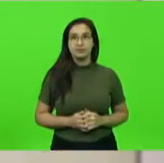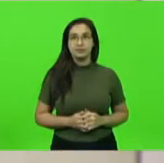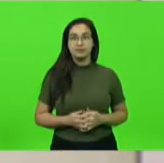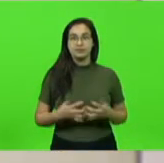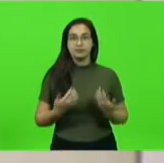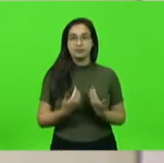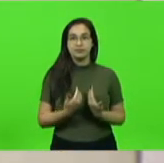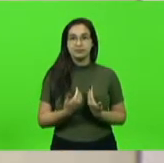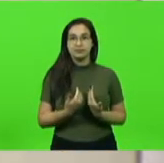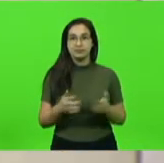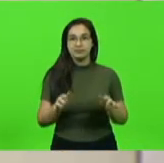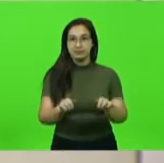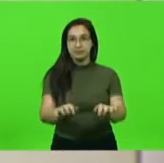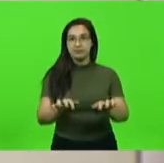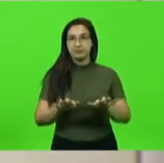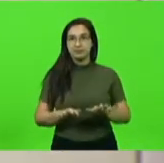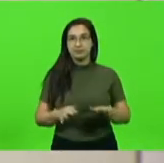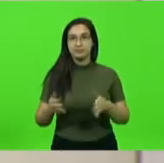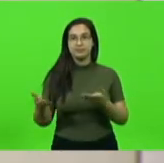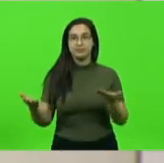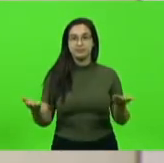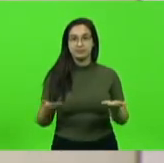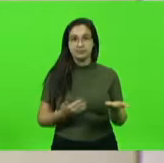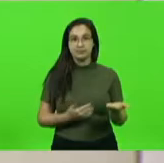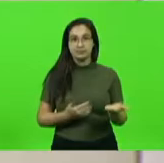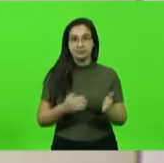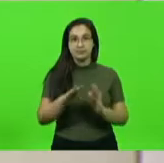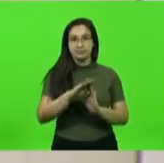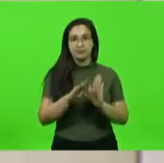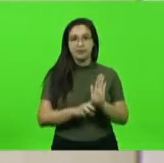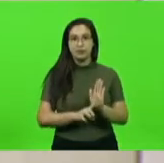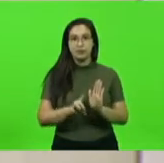Reaberta a sessão, passamos à ordem do dia.